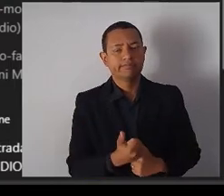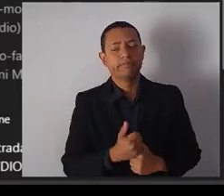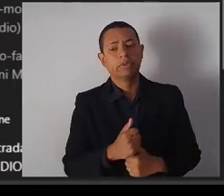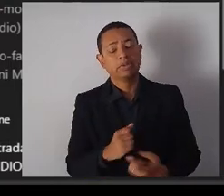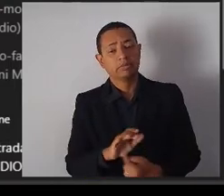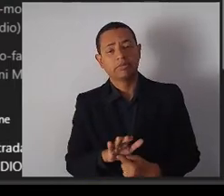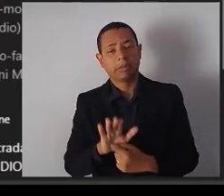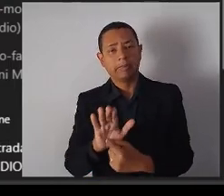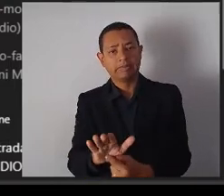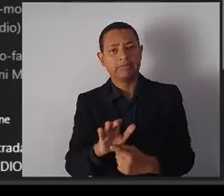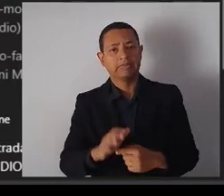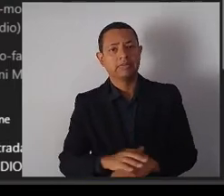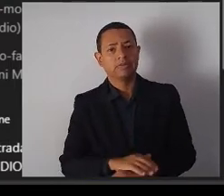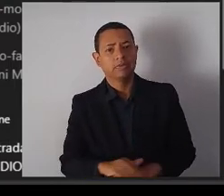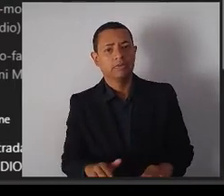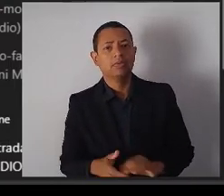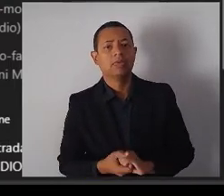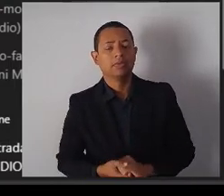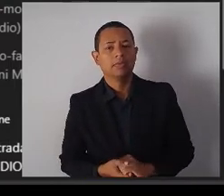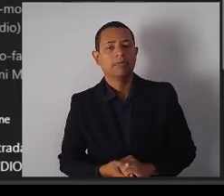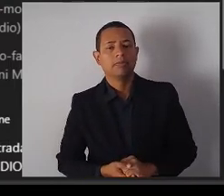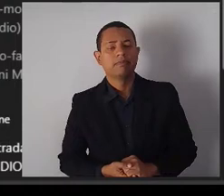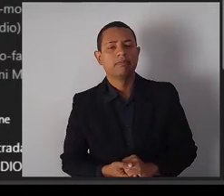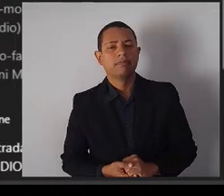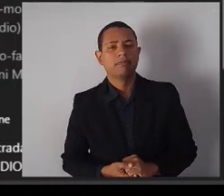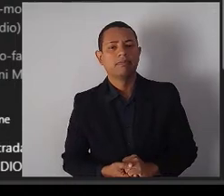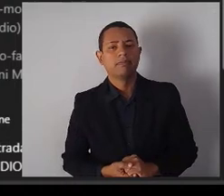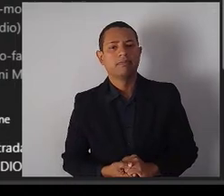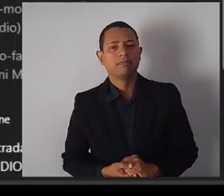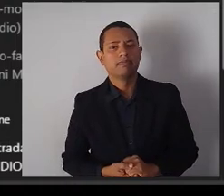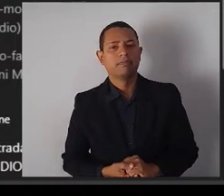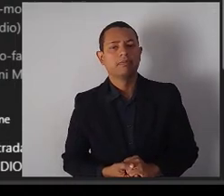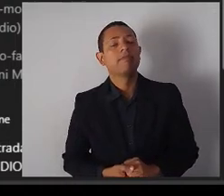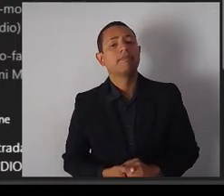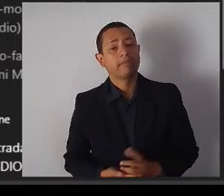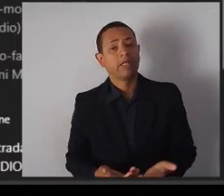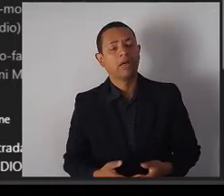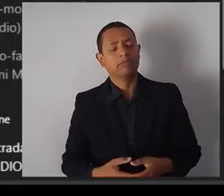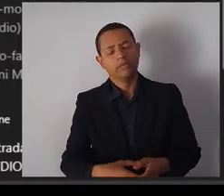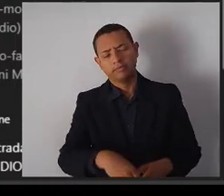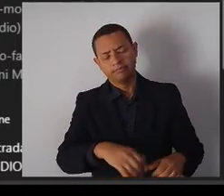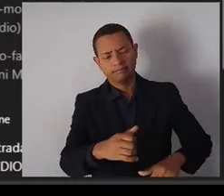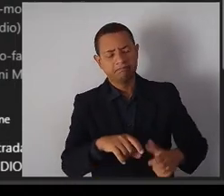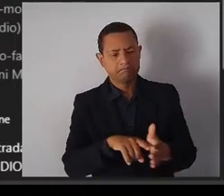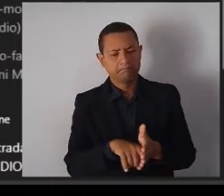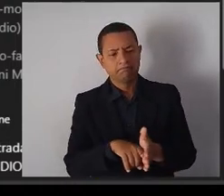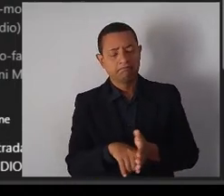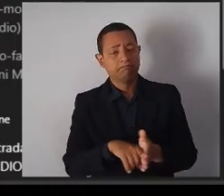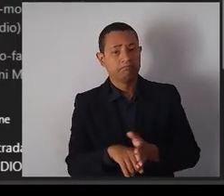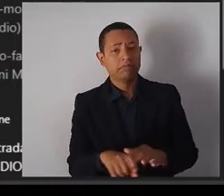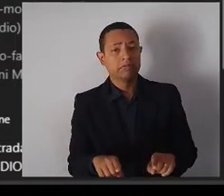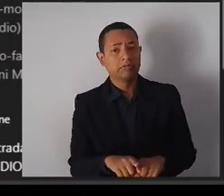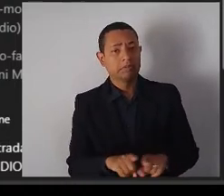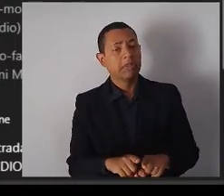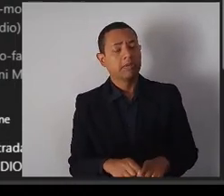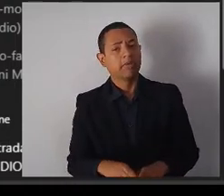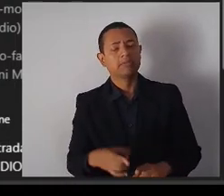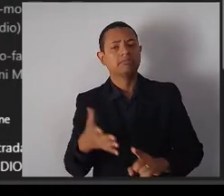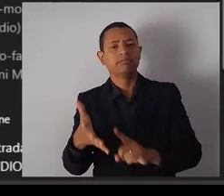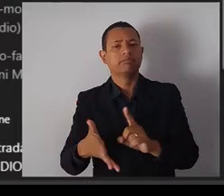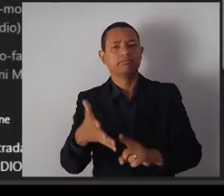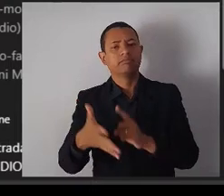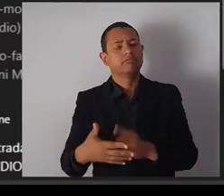ação. E que, portanto, excelência, passo aqui essa análise, essa minha manifestação, minha sustentação,